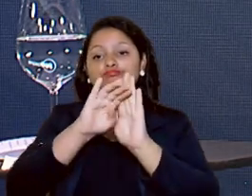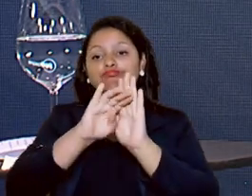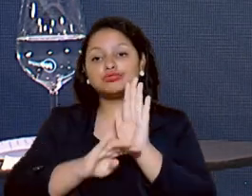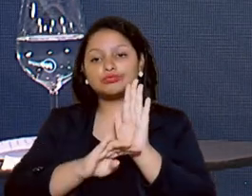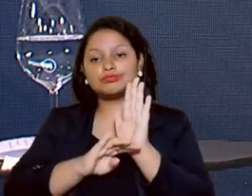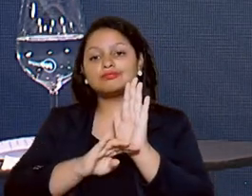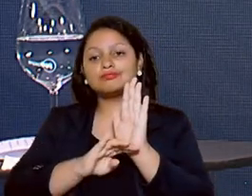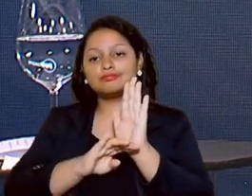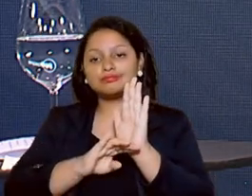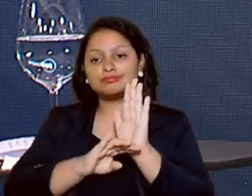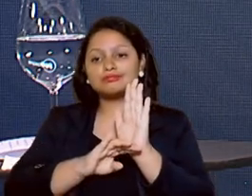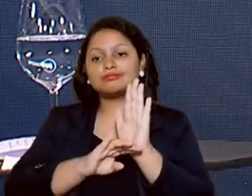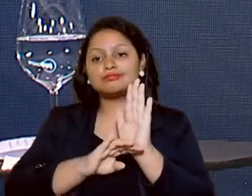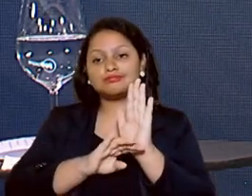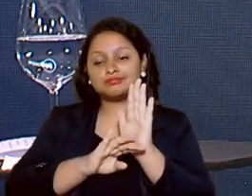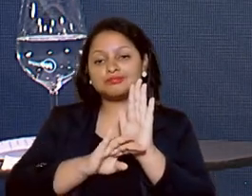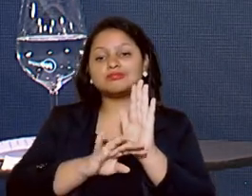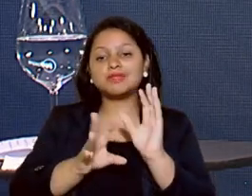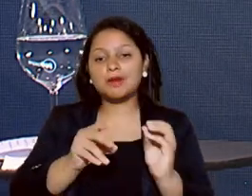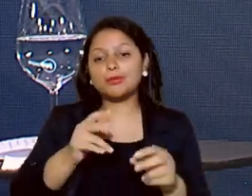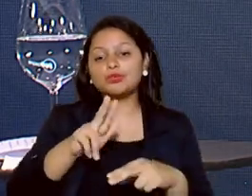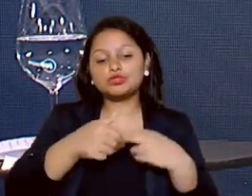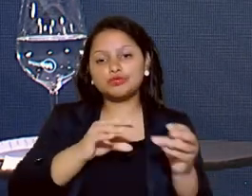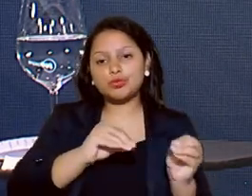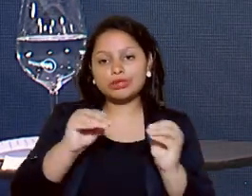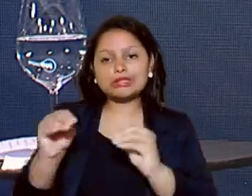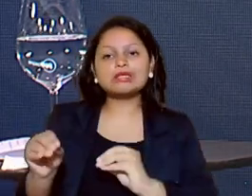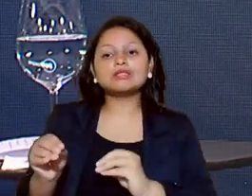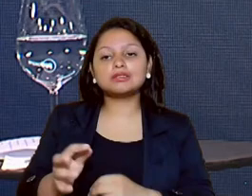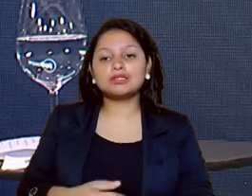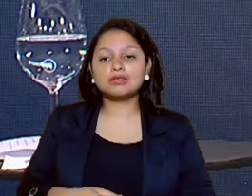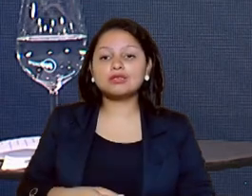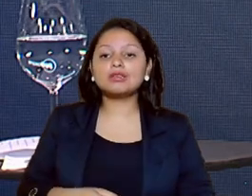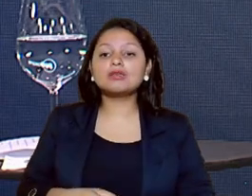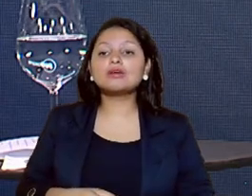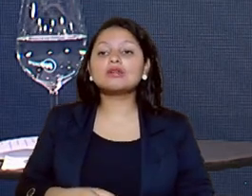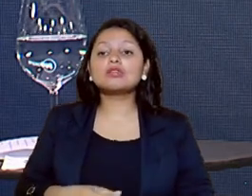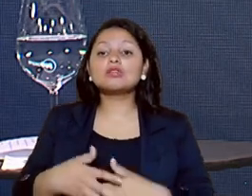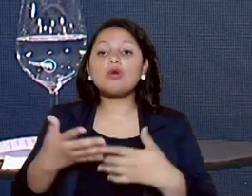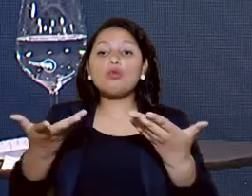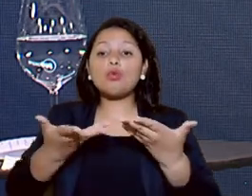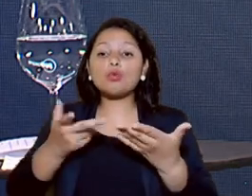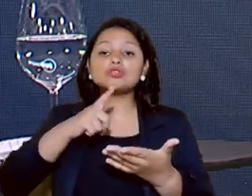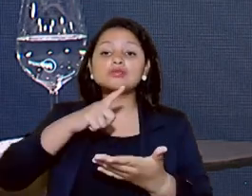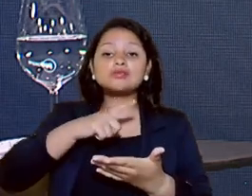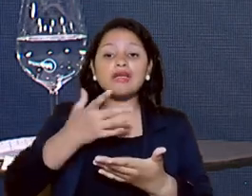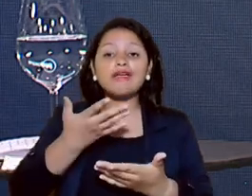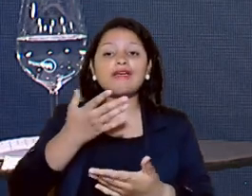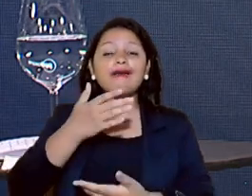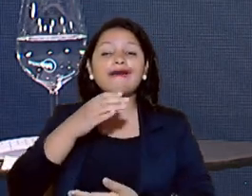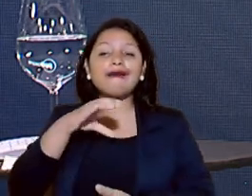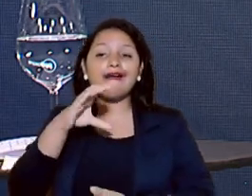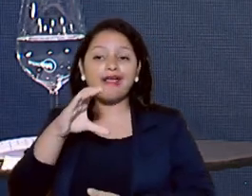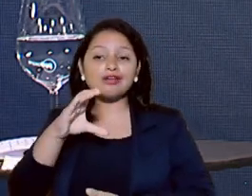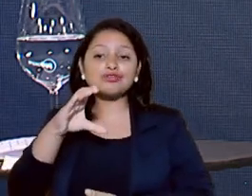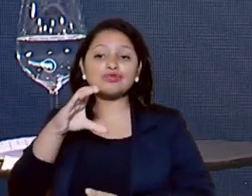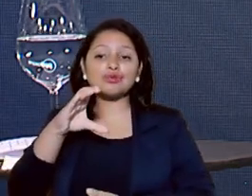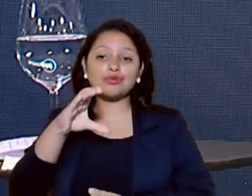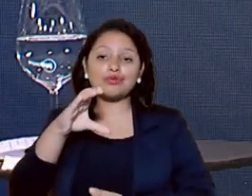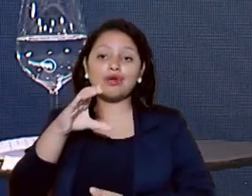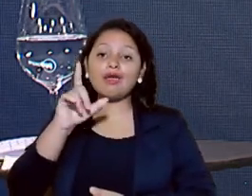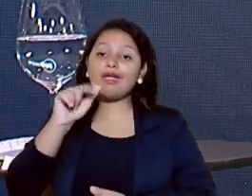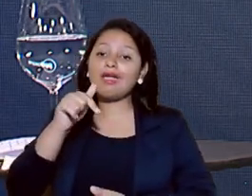e escala nesses outros formatos Então hoje o que você tem de estoque de crédito de PME ainda é sinceramente